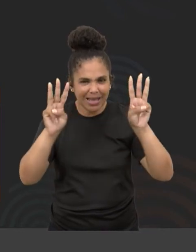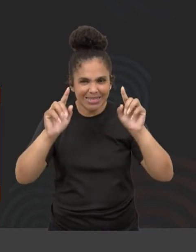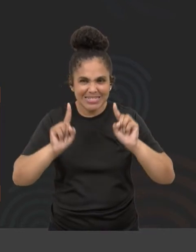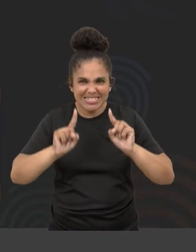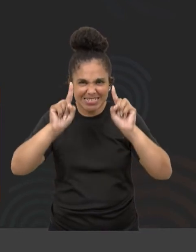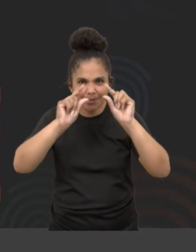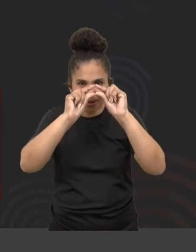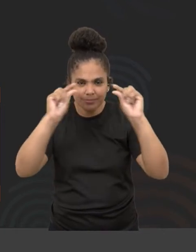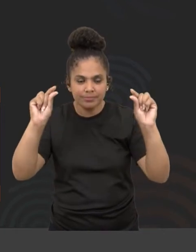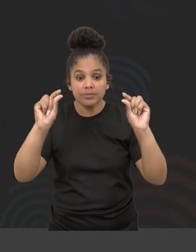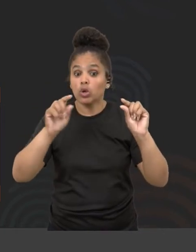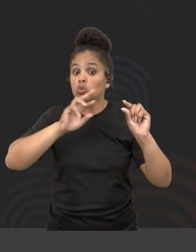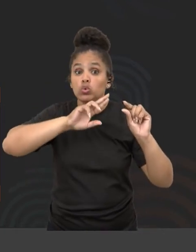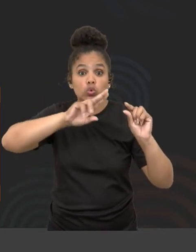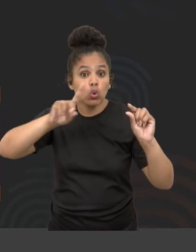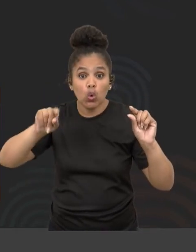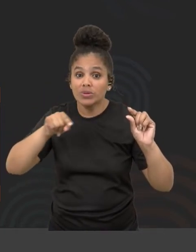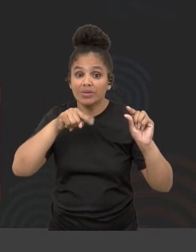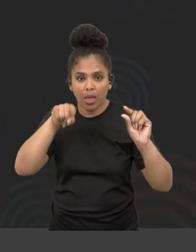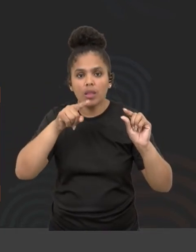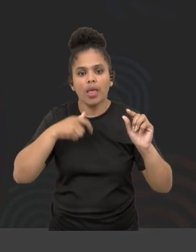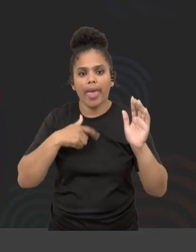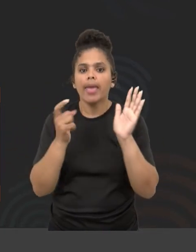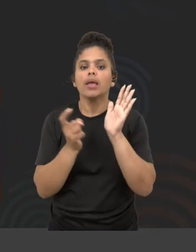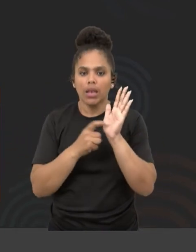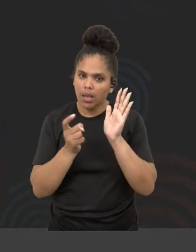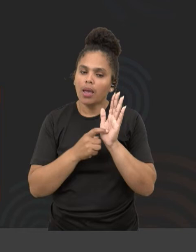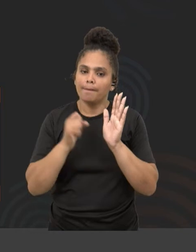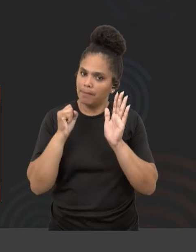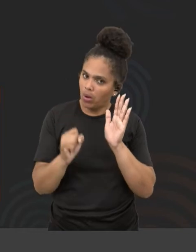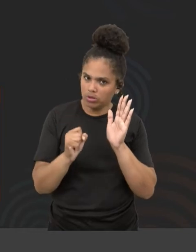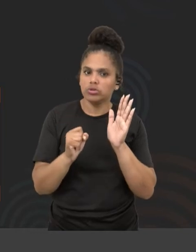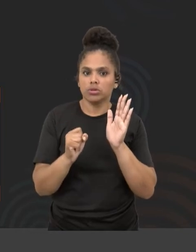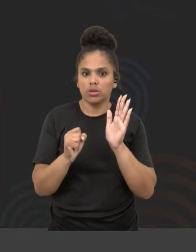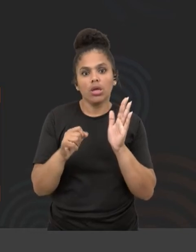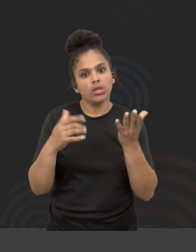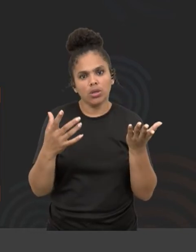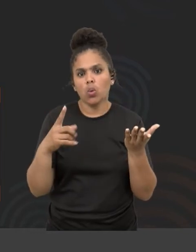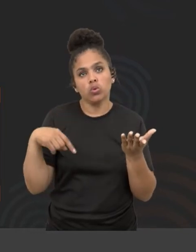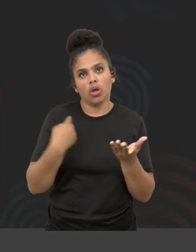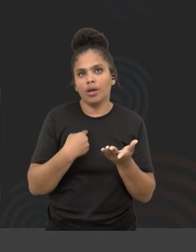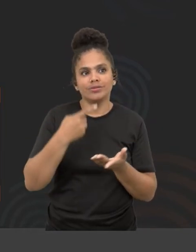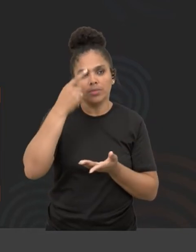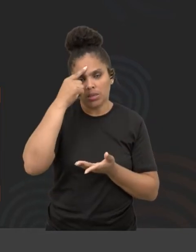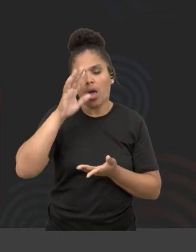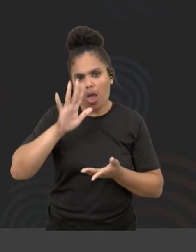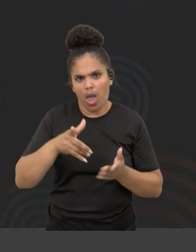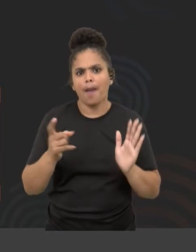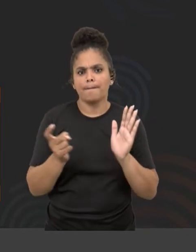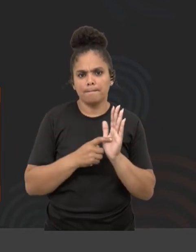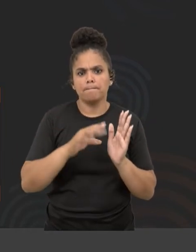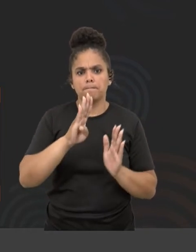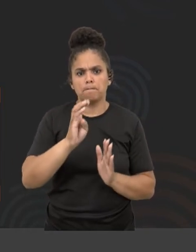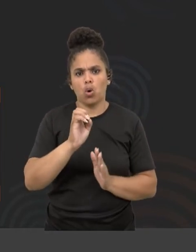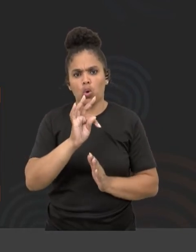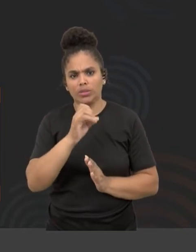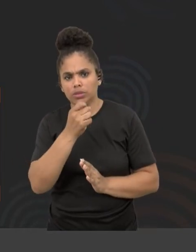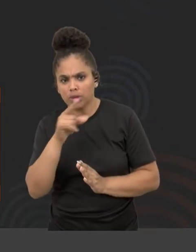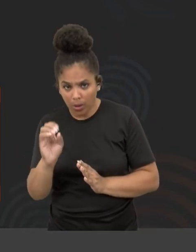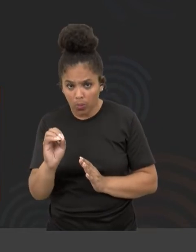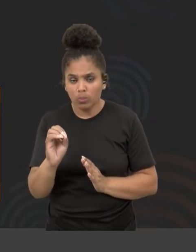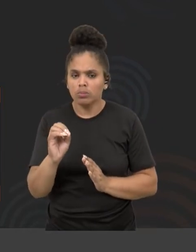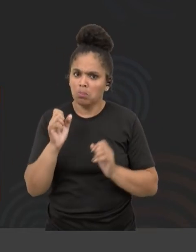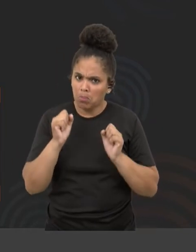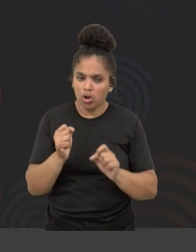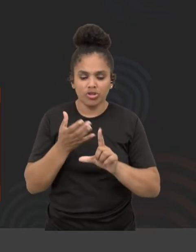Todos esses itens são clicáveis, né? Então a gente pode considerar como se eles fossem botões que fazem você navegar dentro do site.